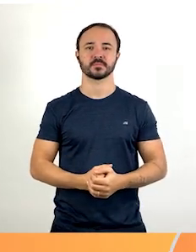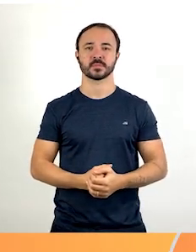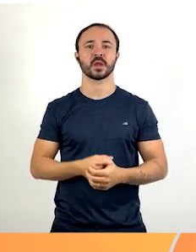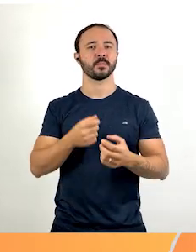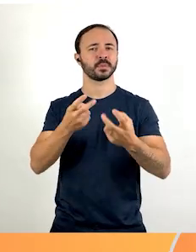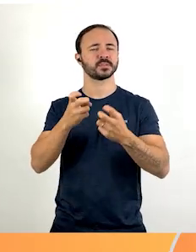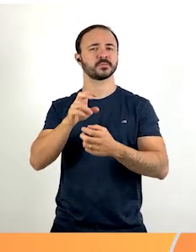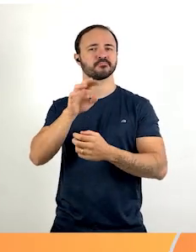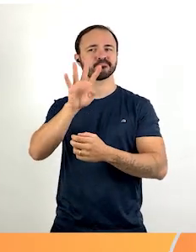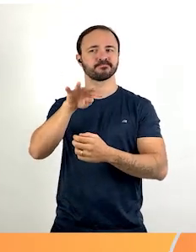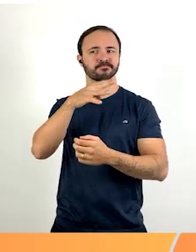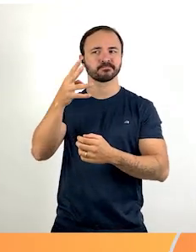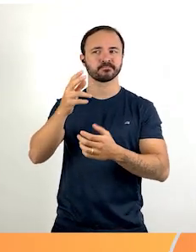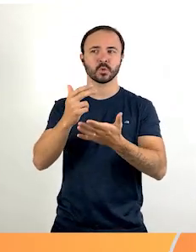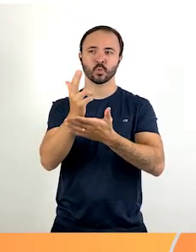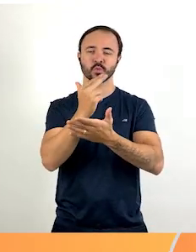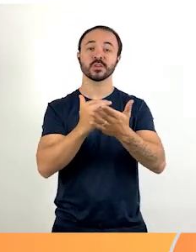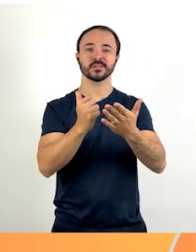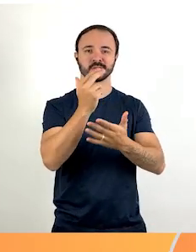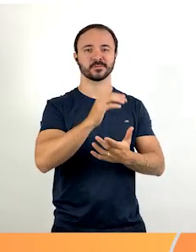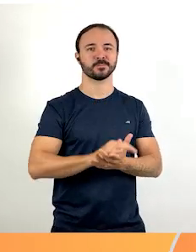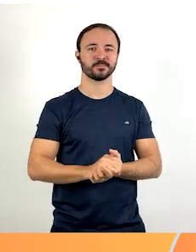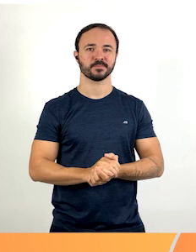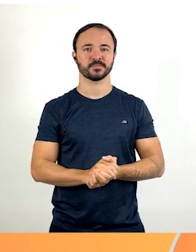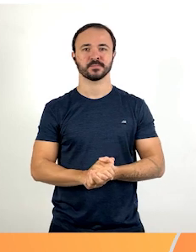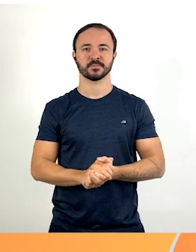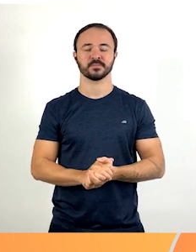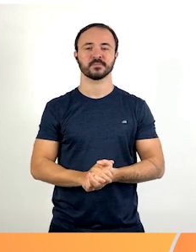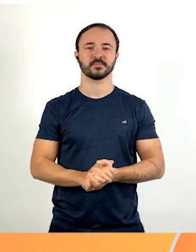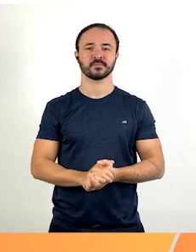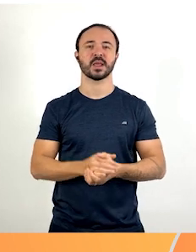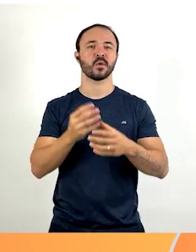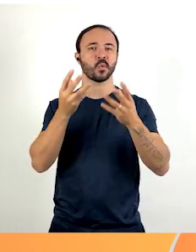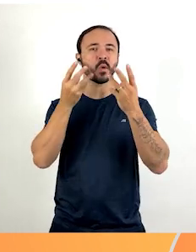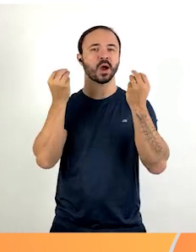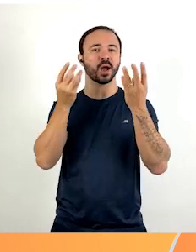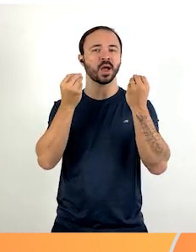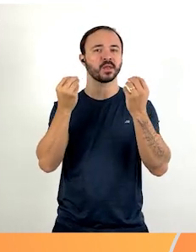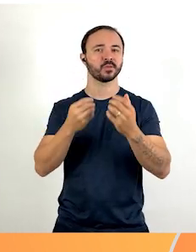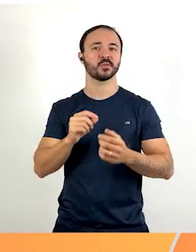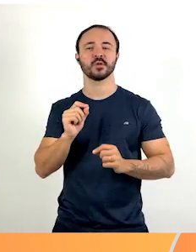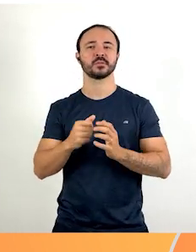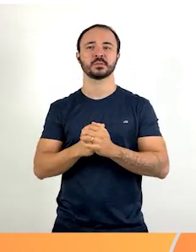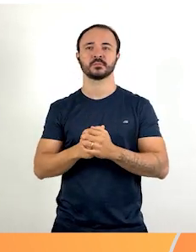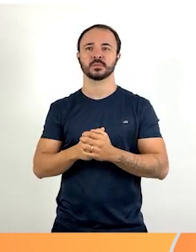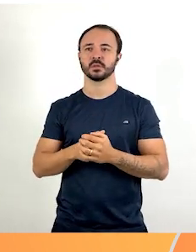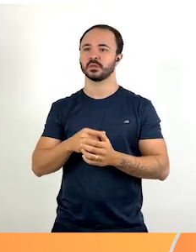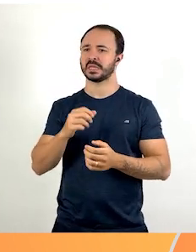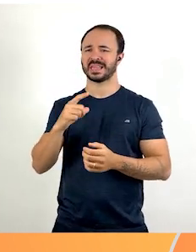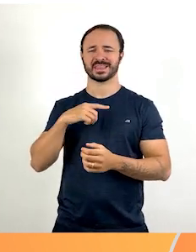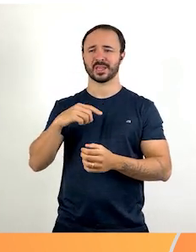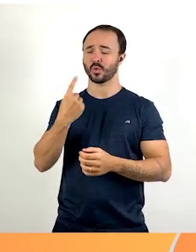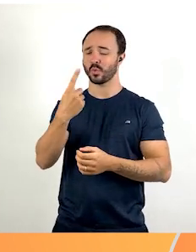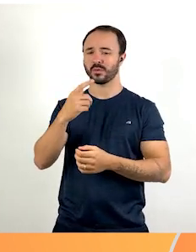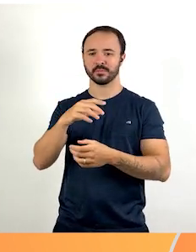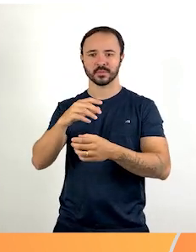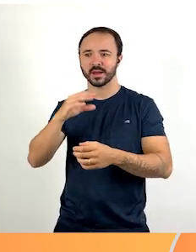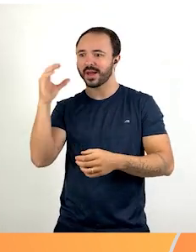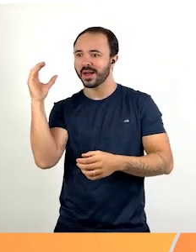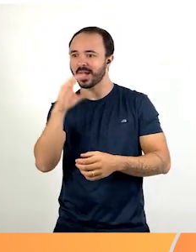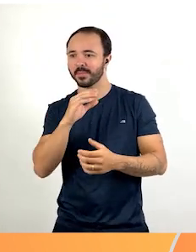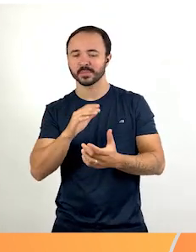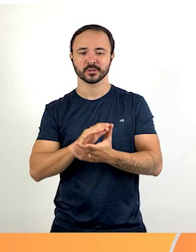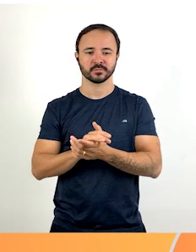Observe a tirinha abaixo. Aqui nós temos o gato coió, né? Só existe uma maneira bem rápida de detonar